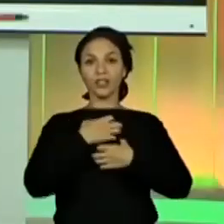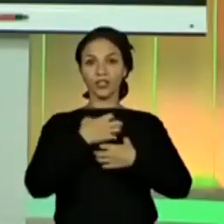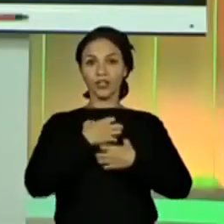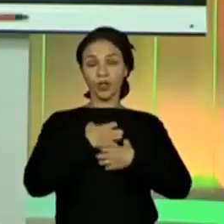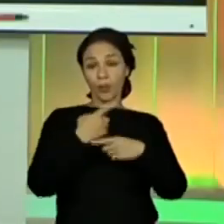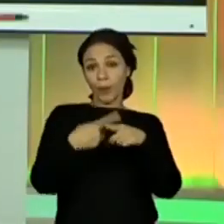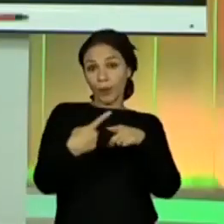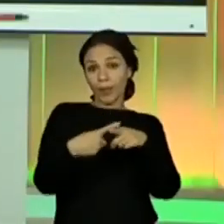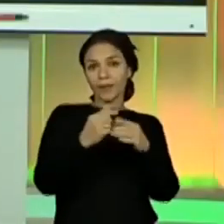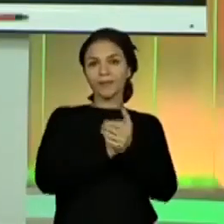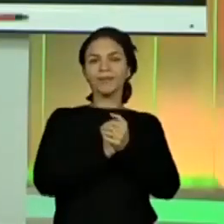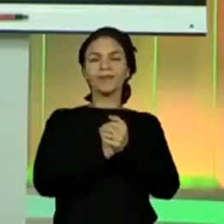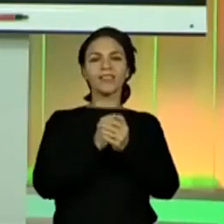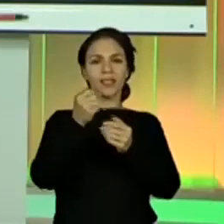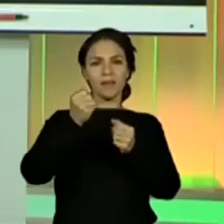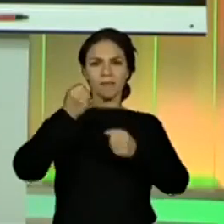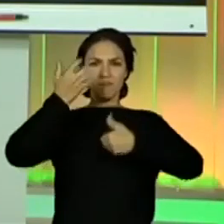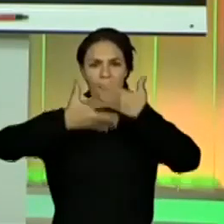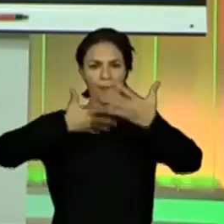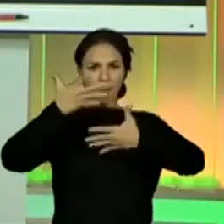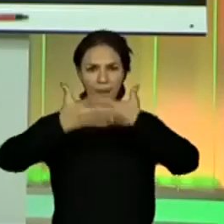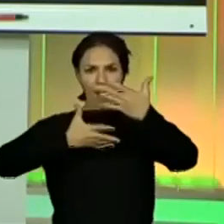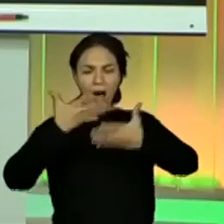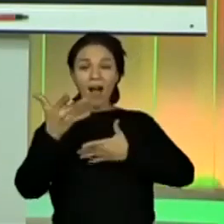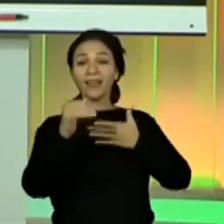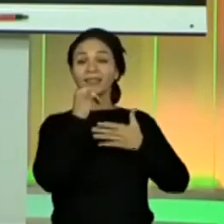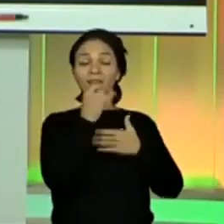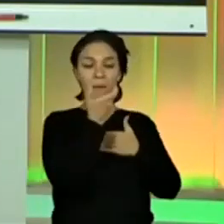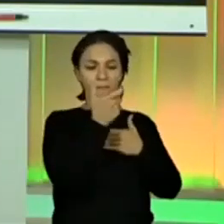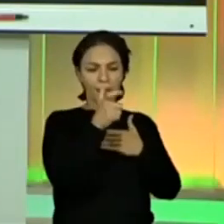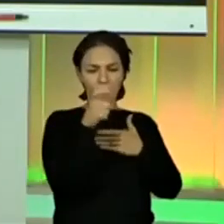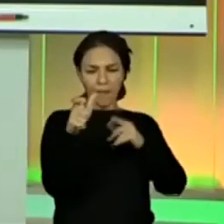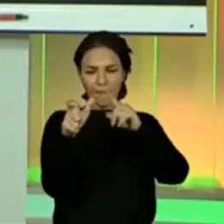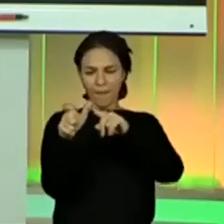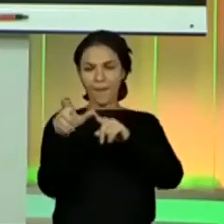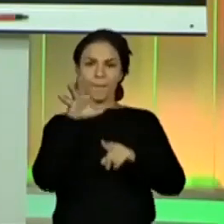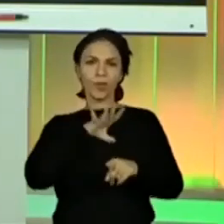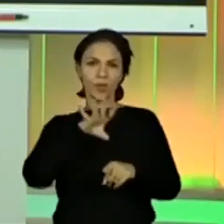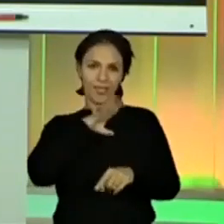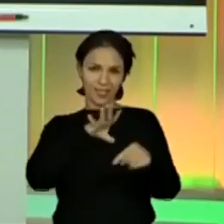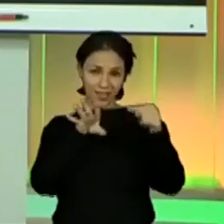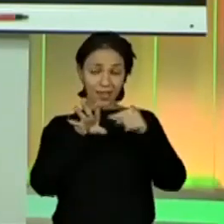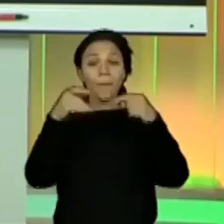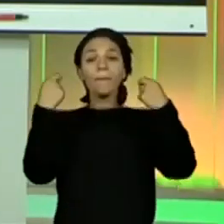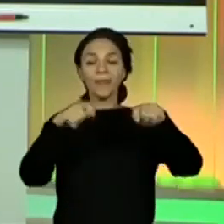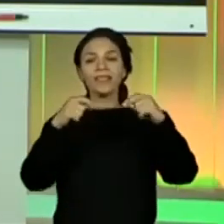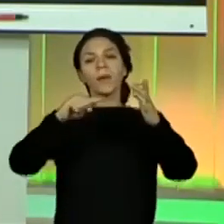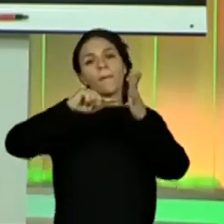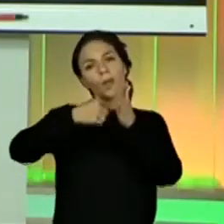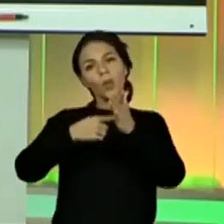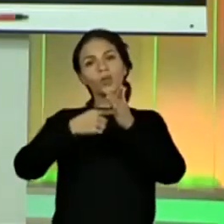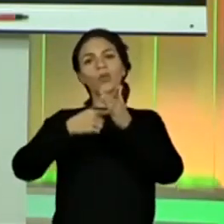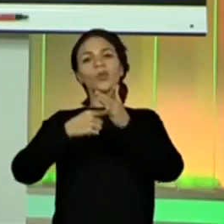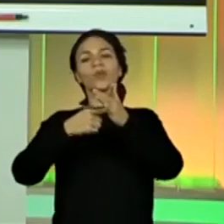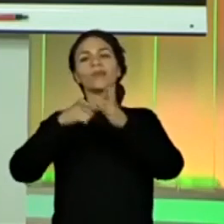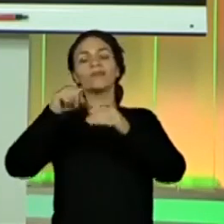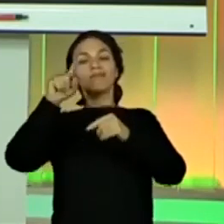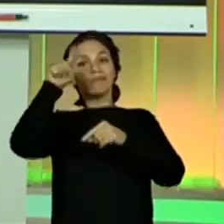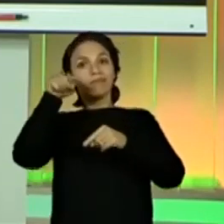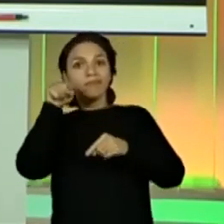a gente precisa usar pontuação? Já já vocês vão observar isso, presta atenção.